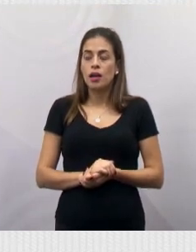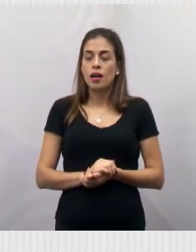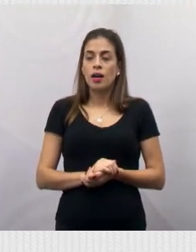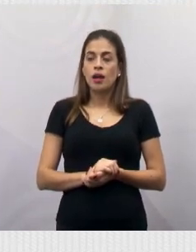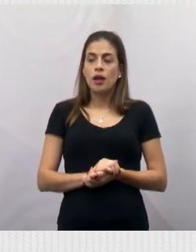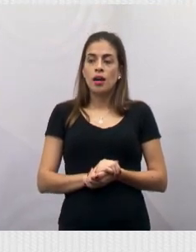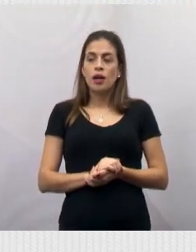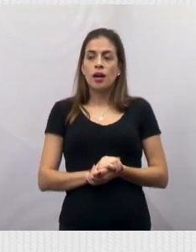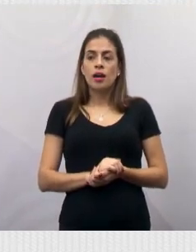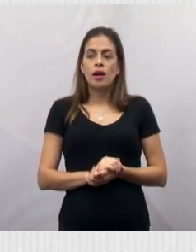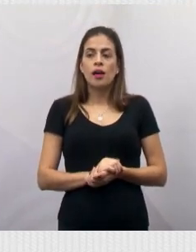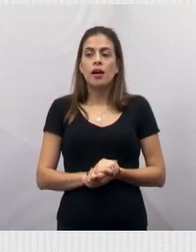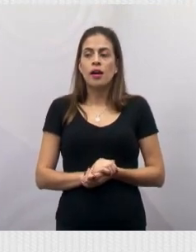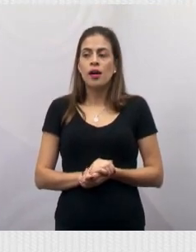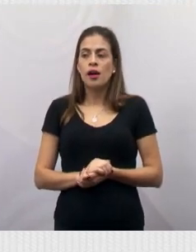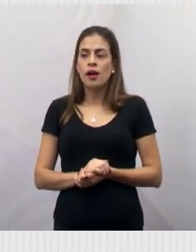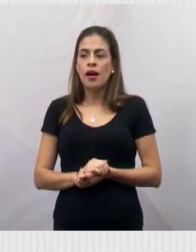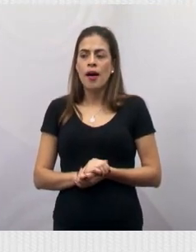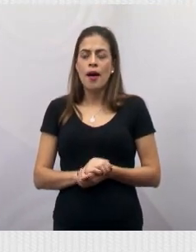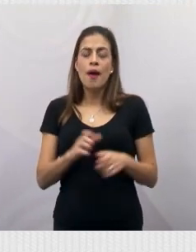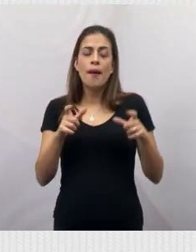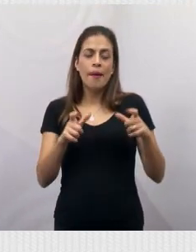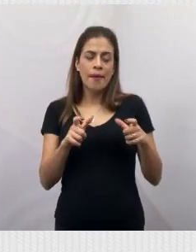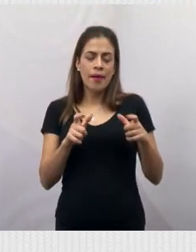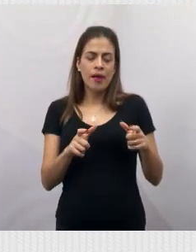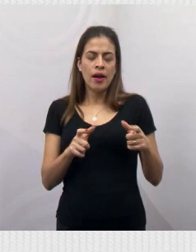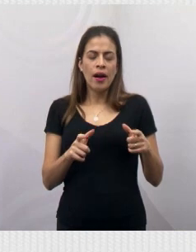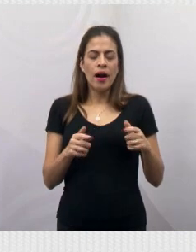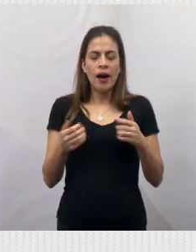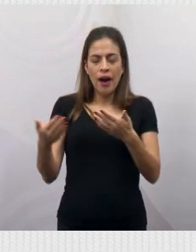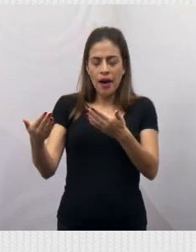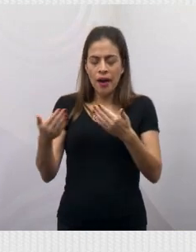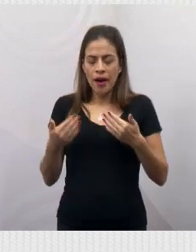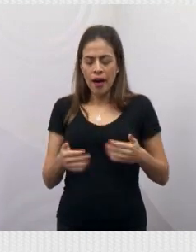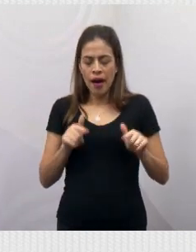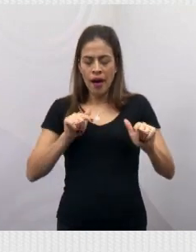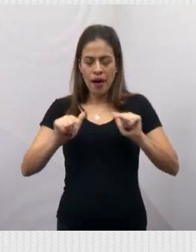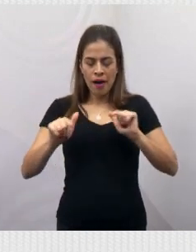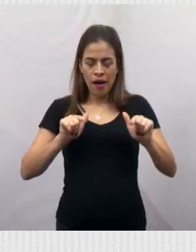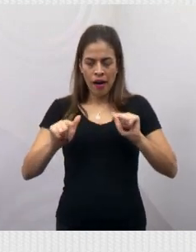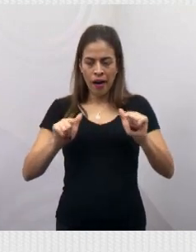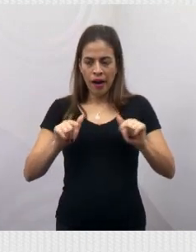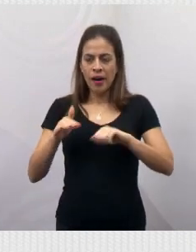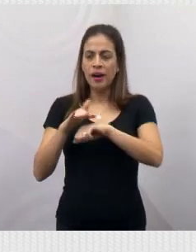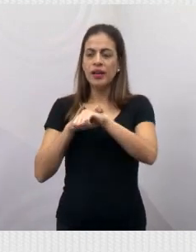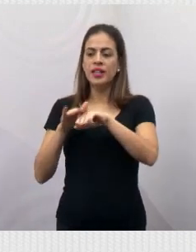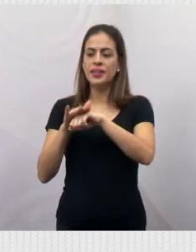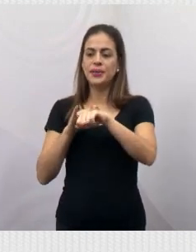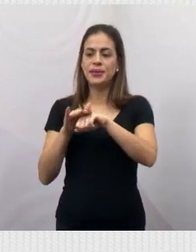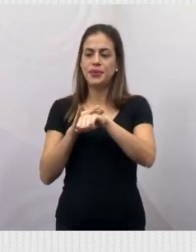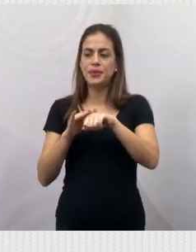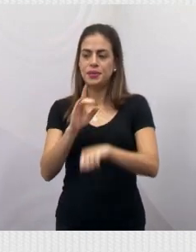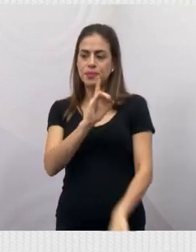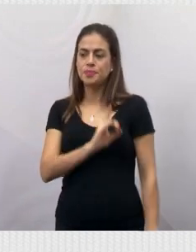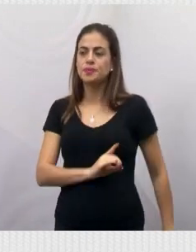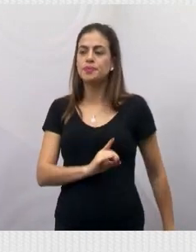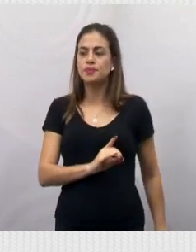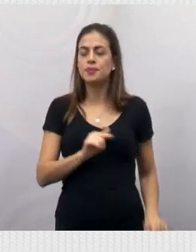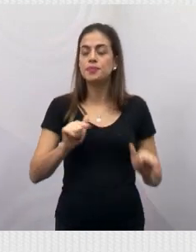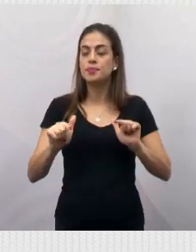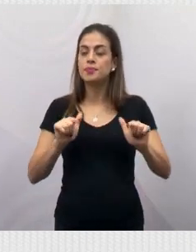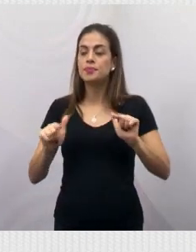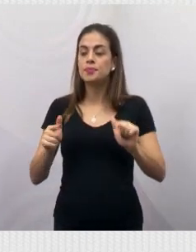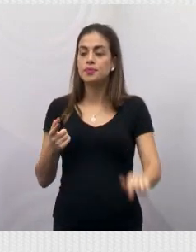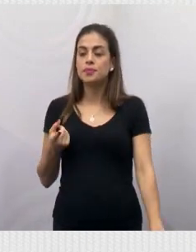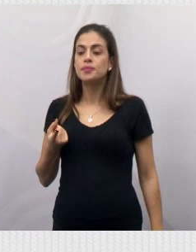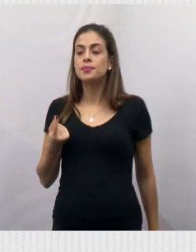Né? O posto de atendimento ao trabalhador, e fomos conversar com o diretor de trabalho e